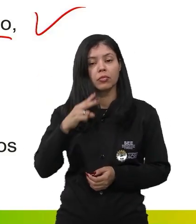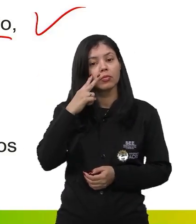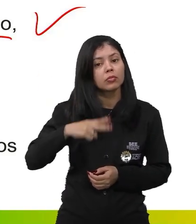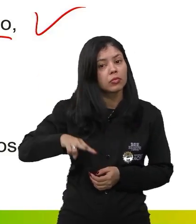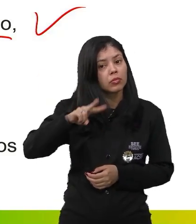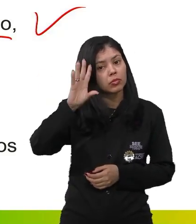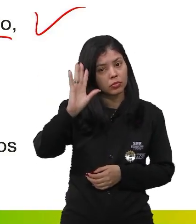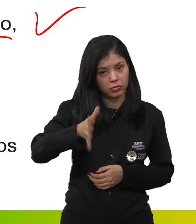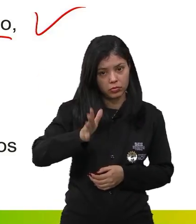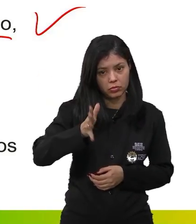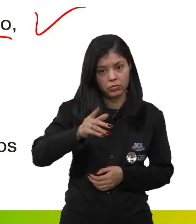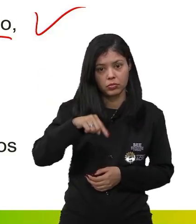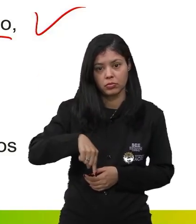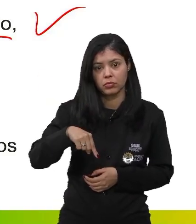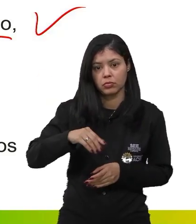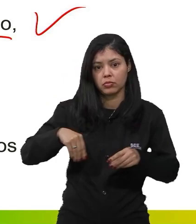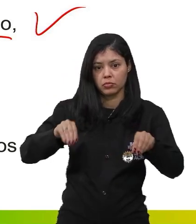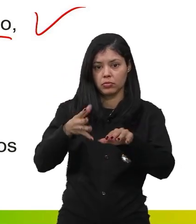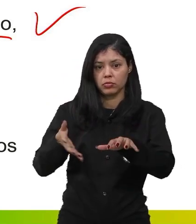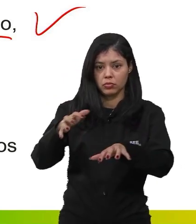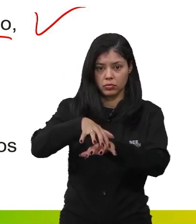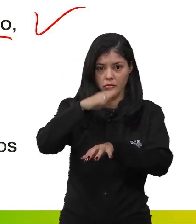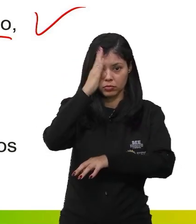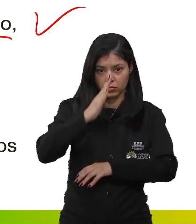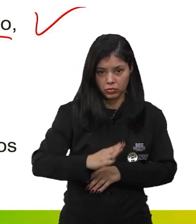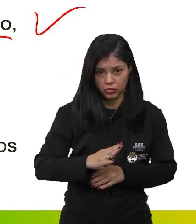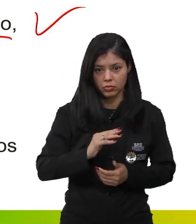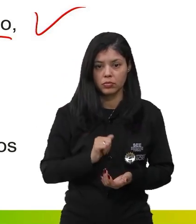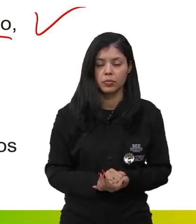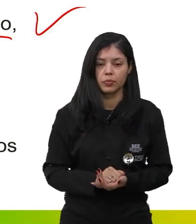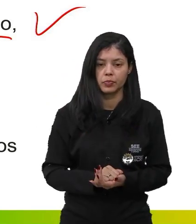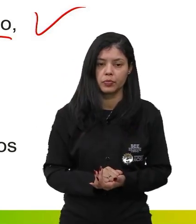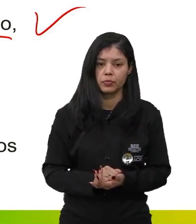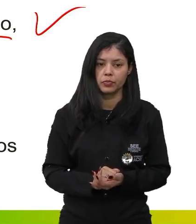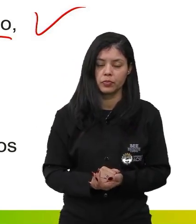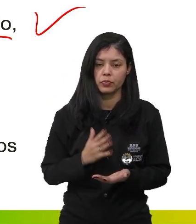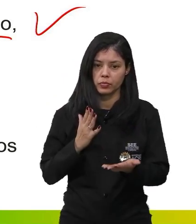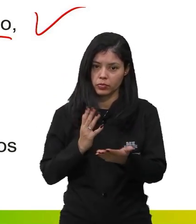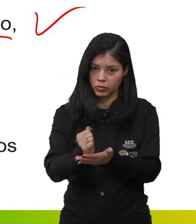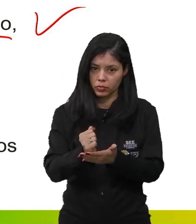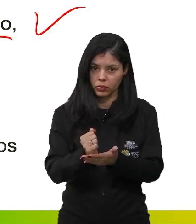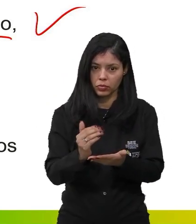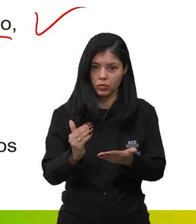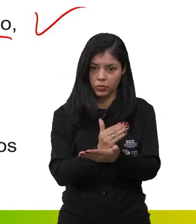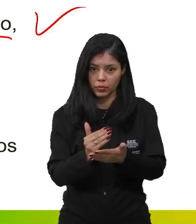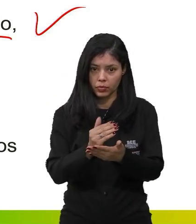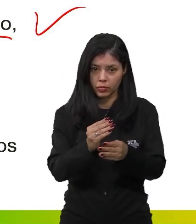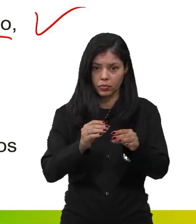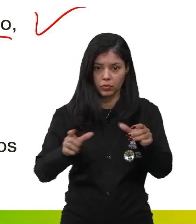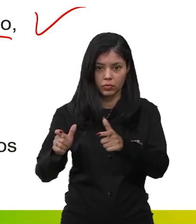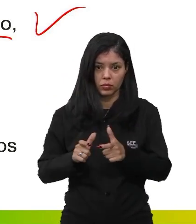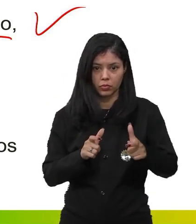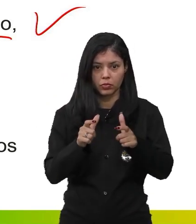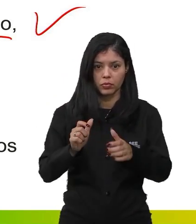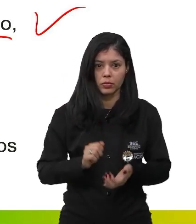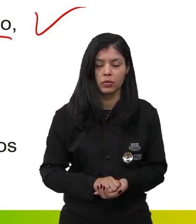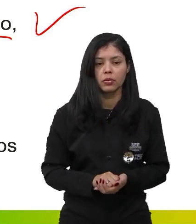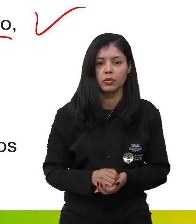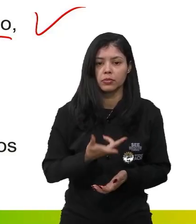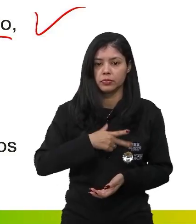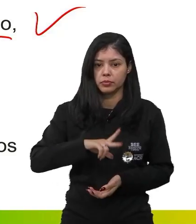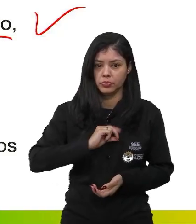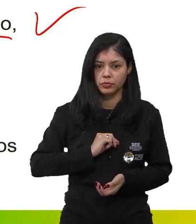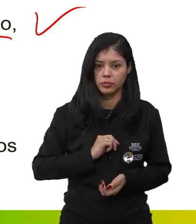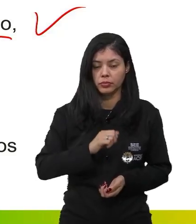o território aqui da colônia Brasil e estavam se apossando de territórios. Foi aí então que os